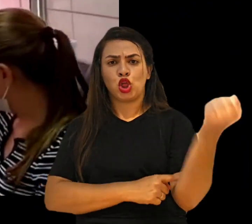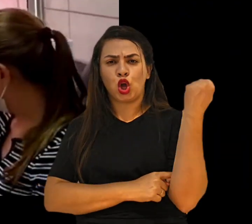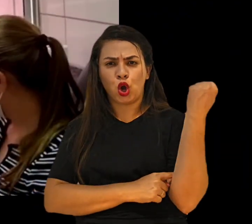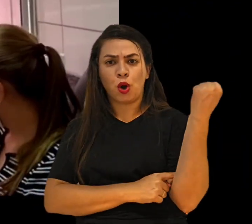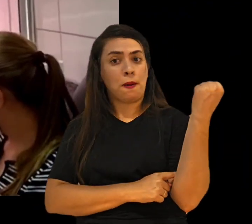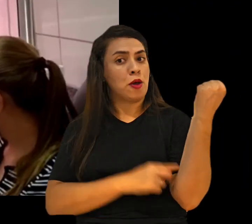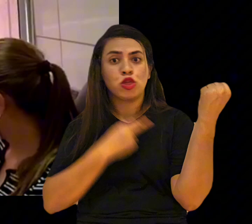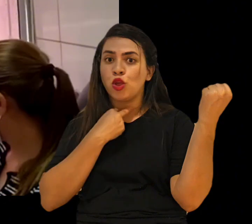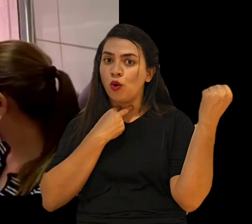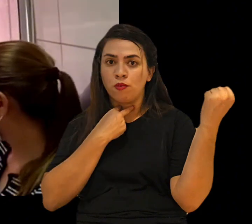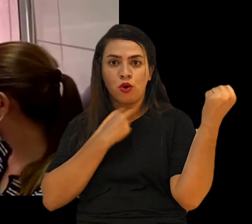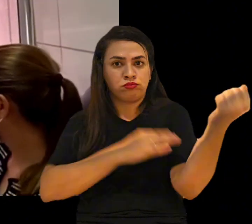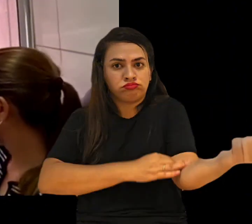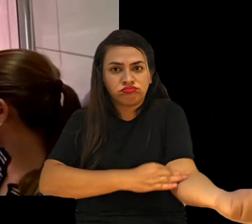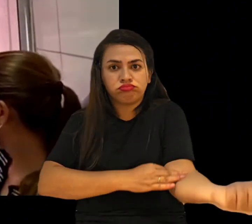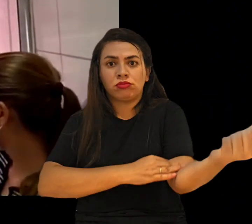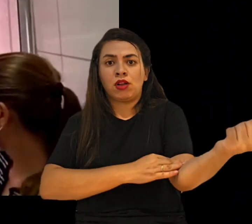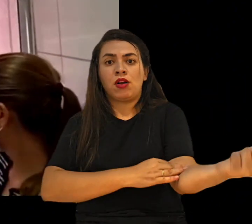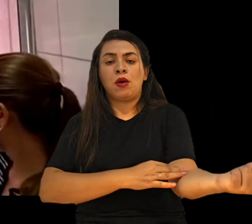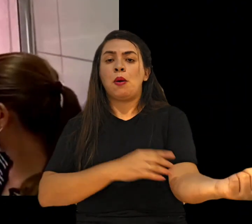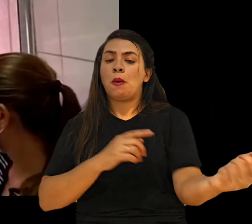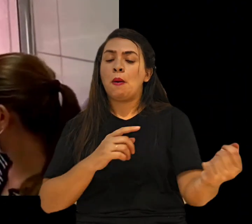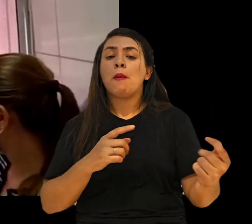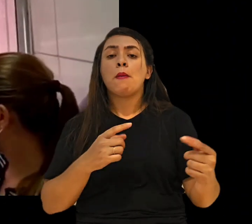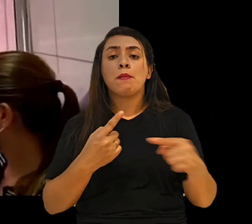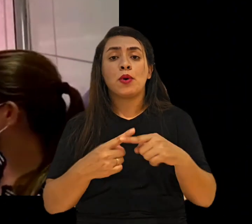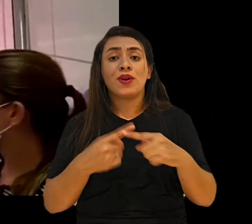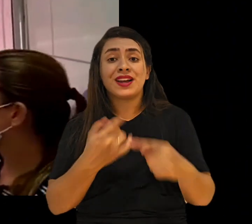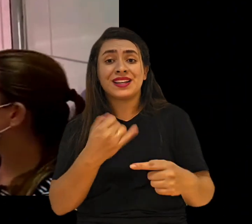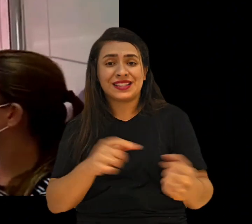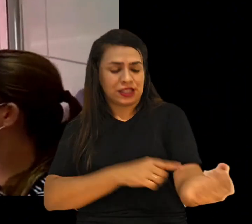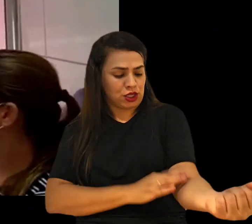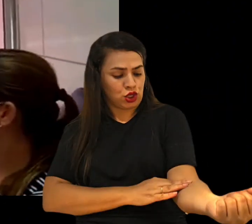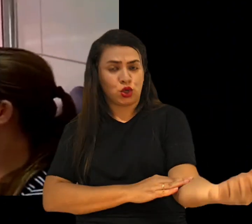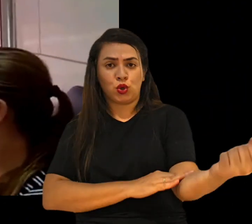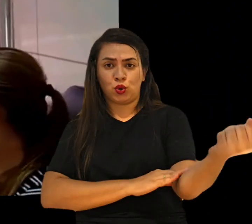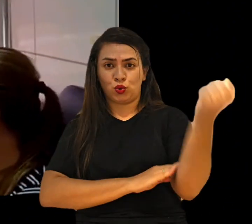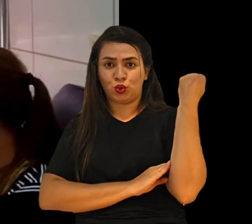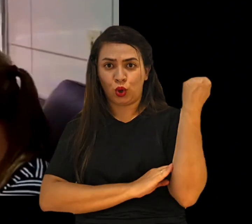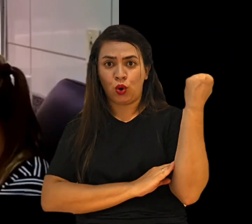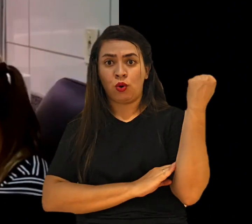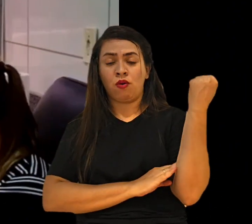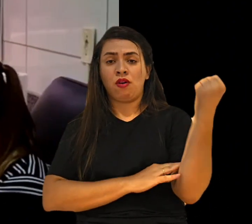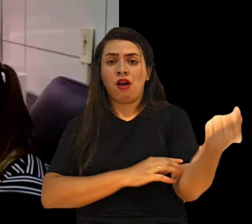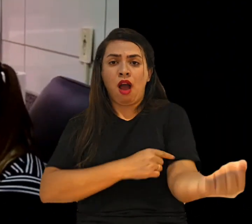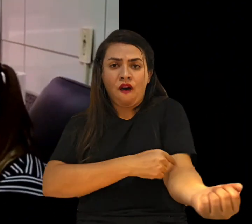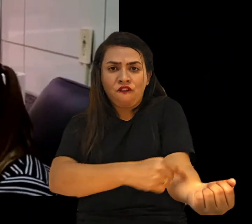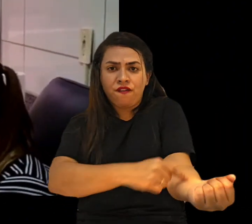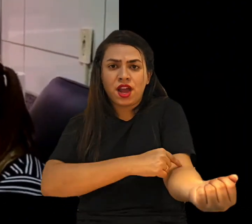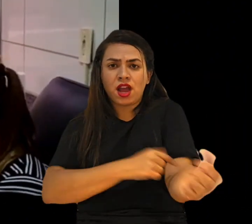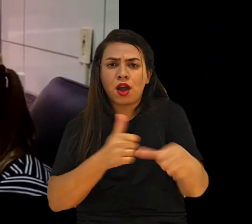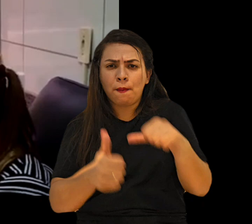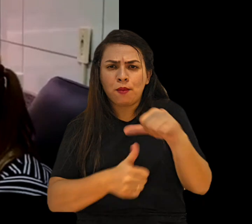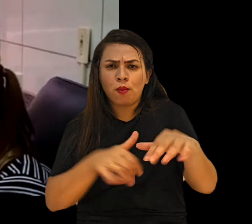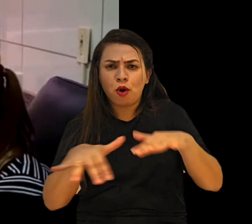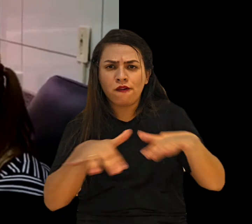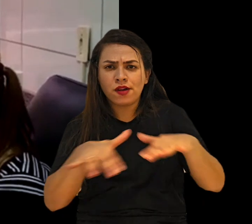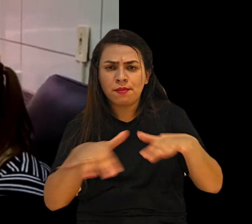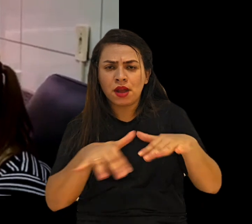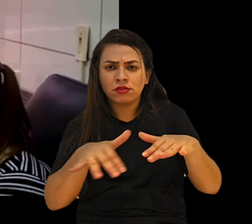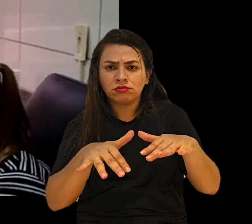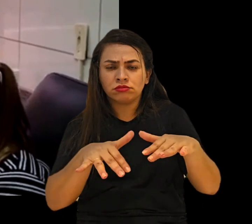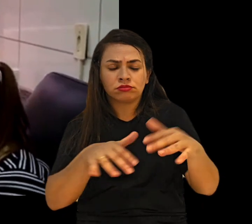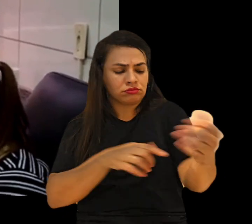para tampar. Posso pedir para o paciente dobrar o braço? Não, não pode dobrar o braço de jeito nenhum, porque dobrando o